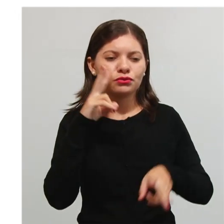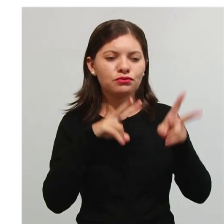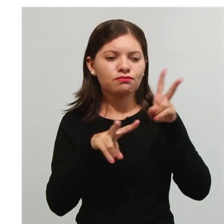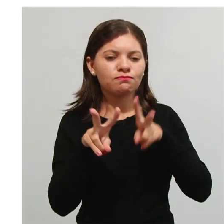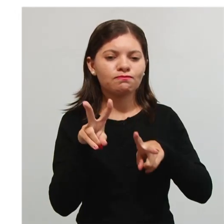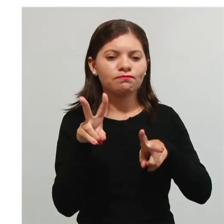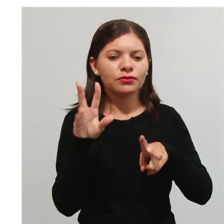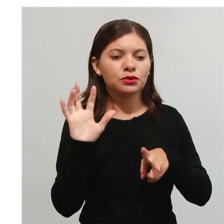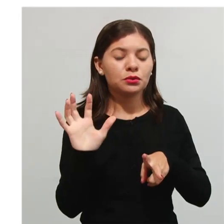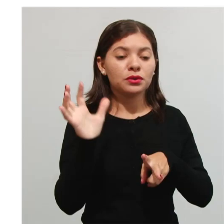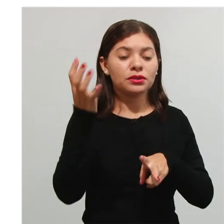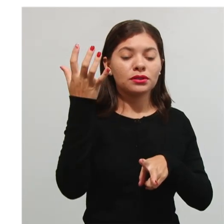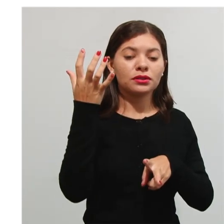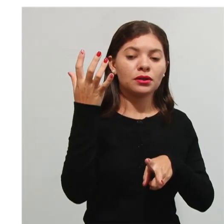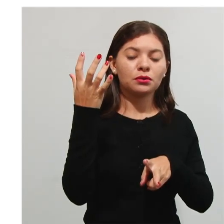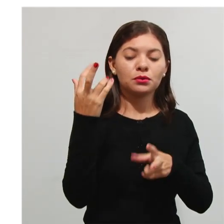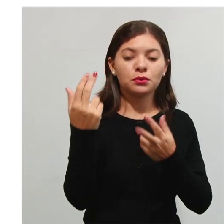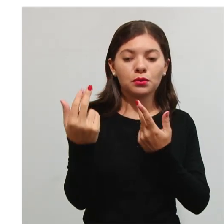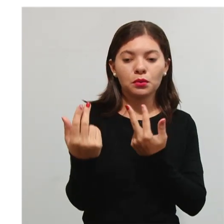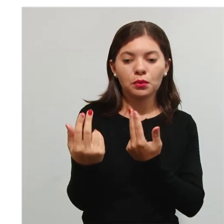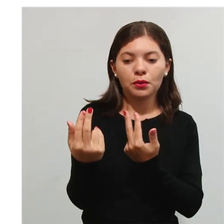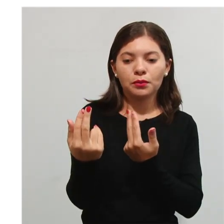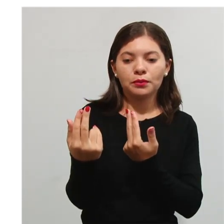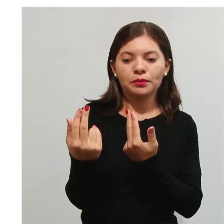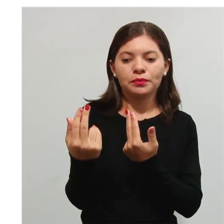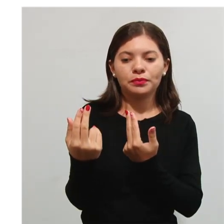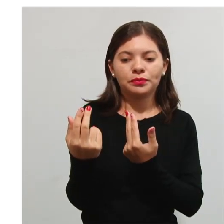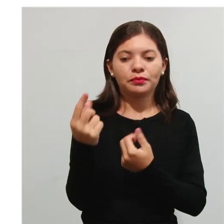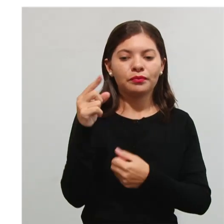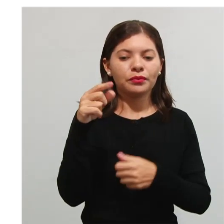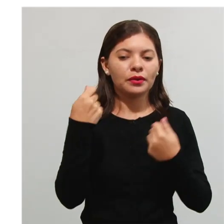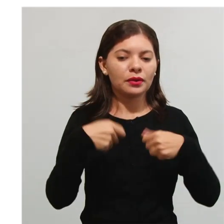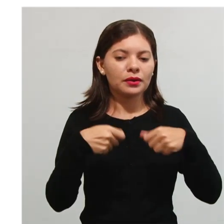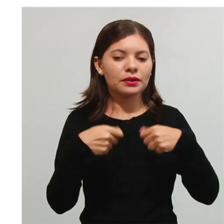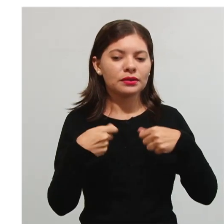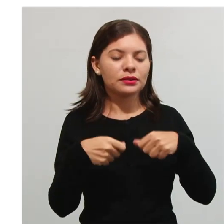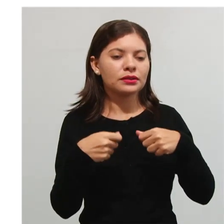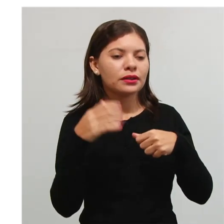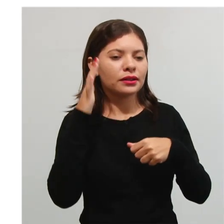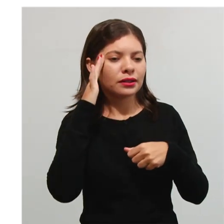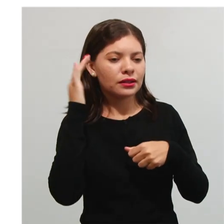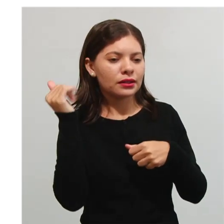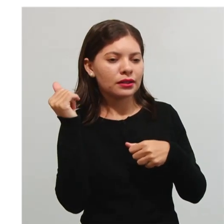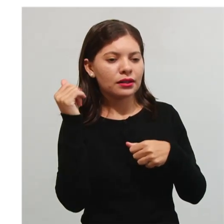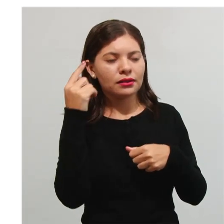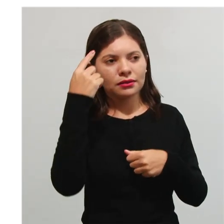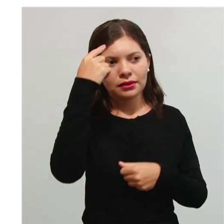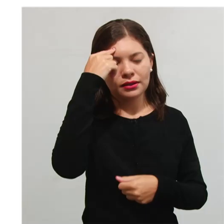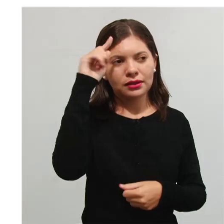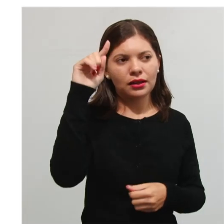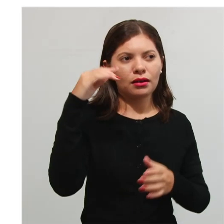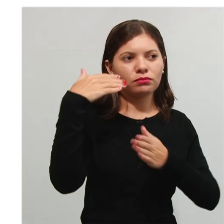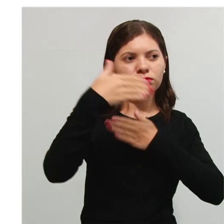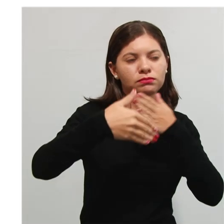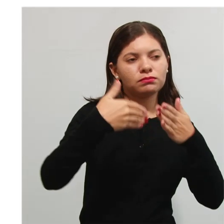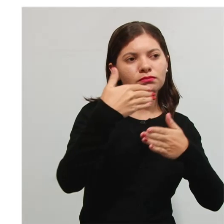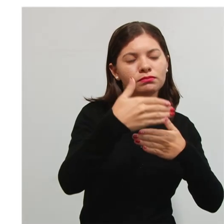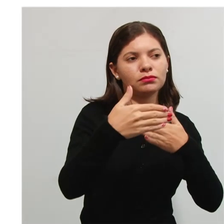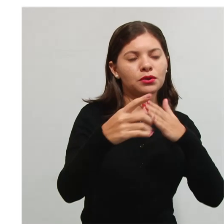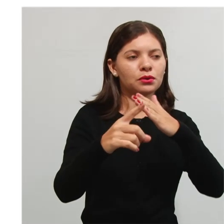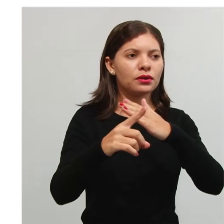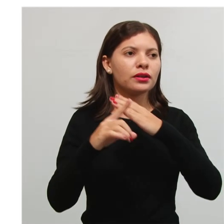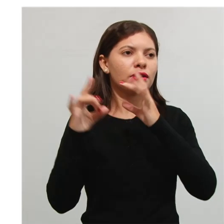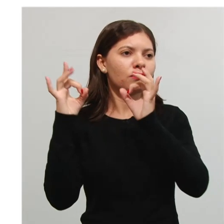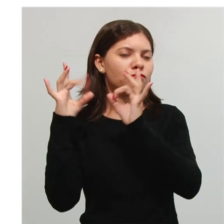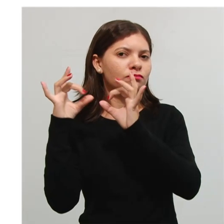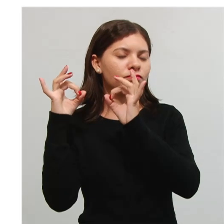mesma situação de forma diferente. Então você precisa entender que talvez você tenha uma ideia e ao longo do negócio um consumidor, um cliente vai te dar um